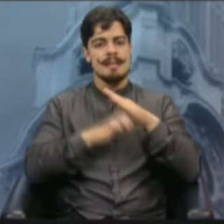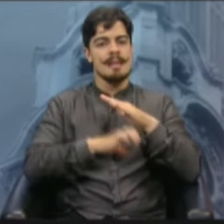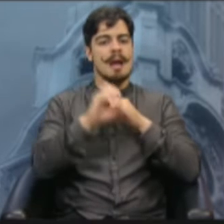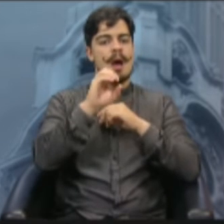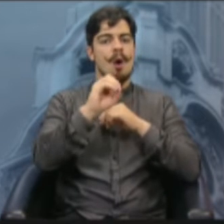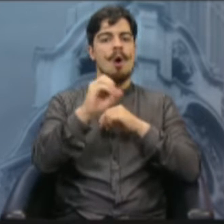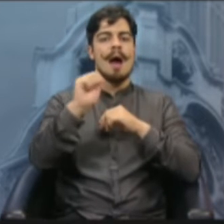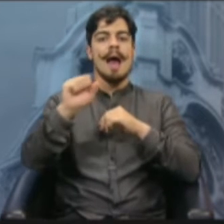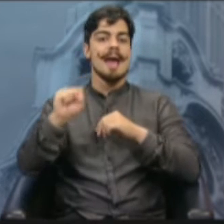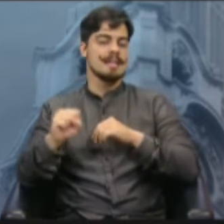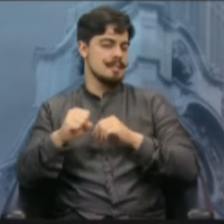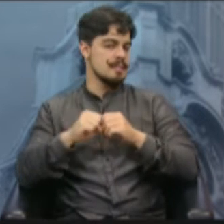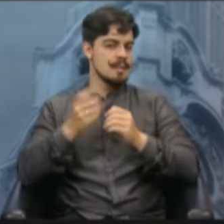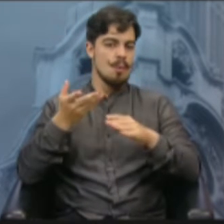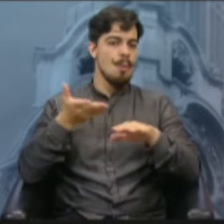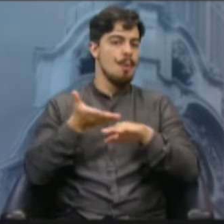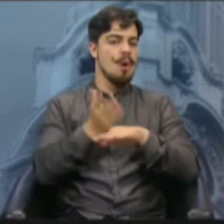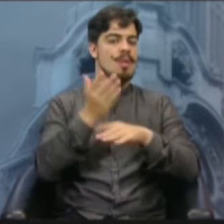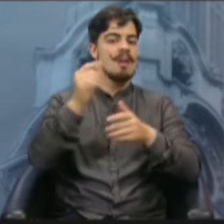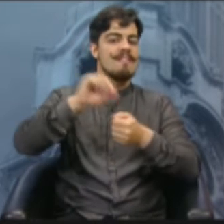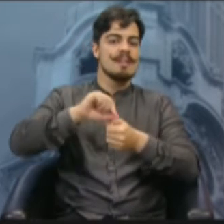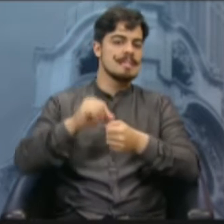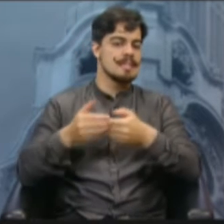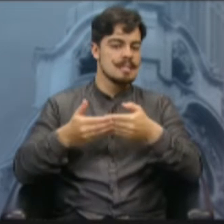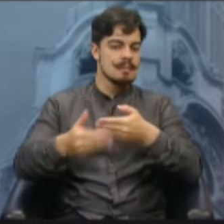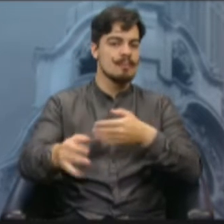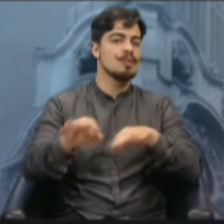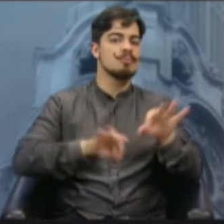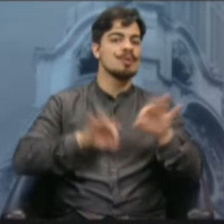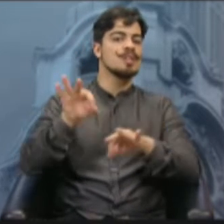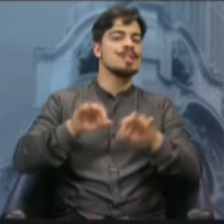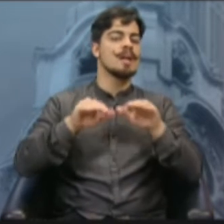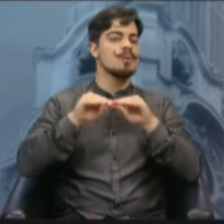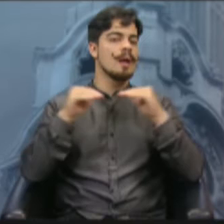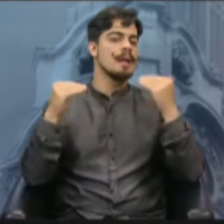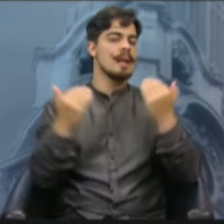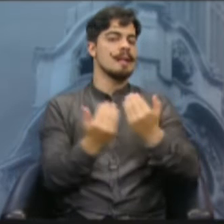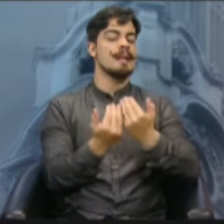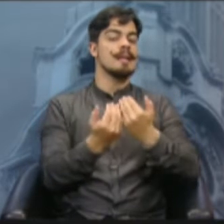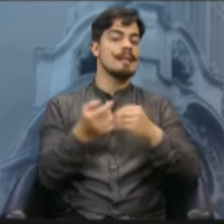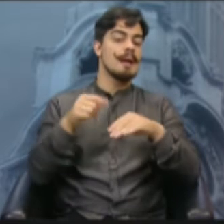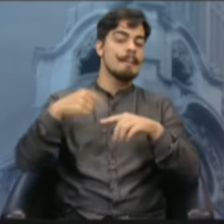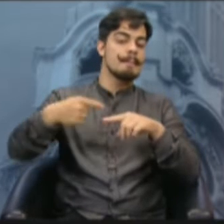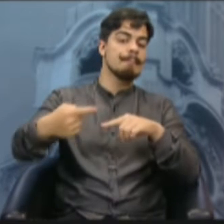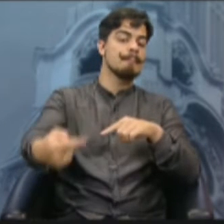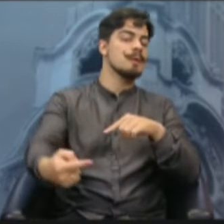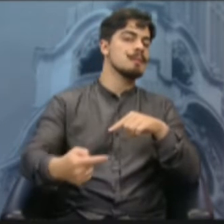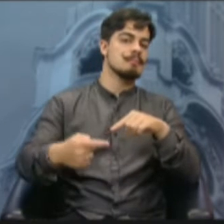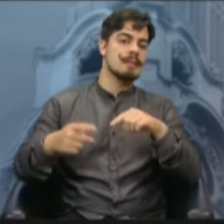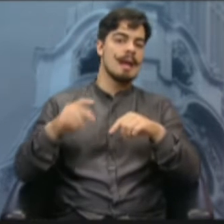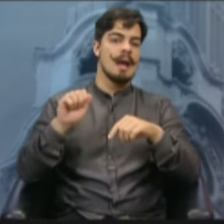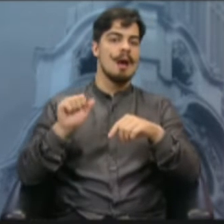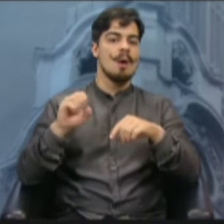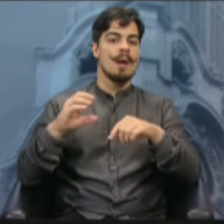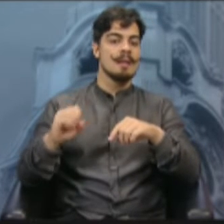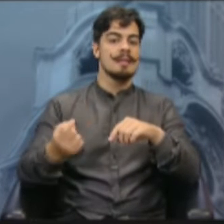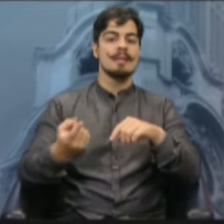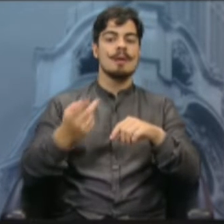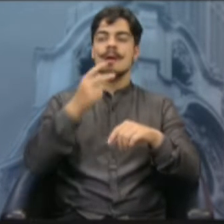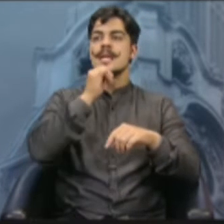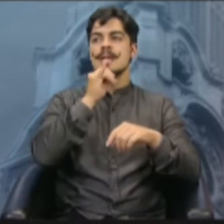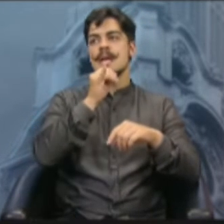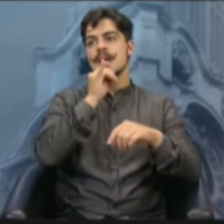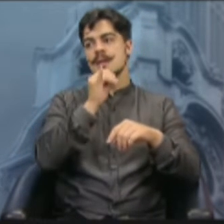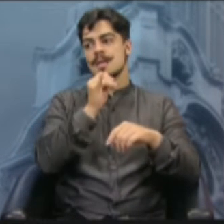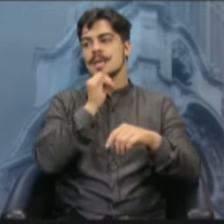as contrapartidas no projeto Arena, se as sucessoras da OAS não realizarem, por exemplo, a desoneração